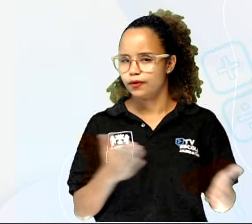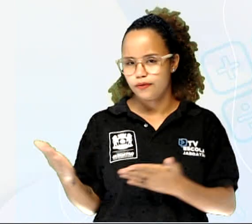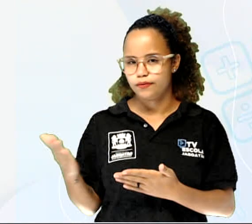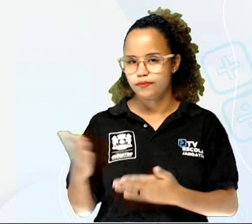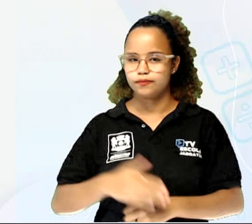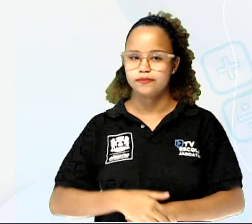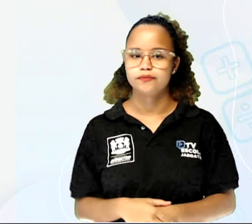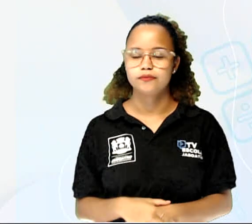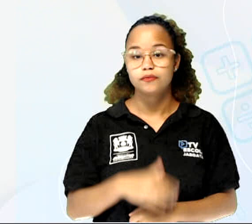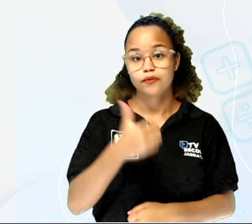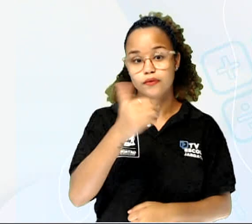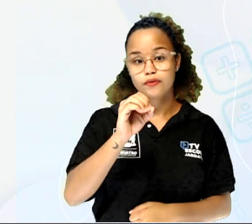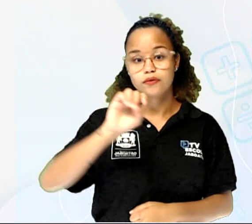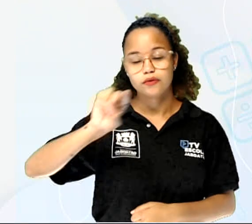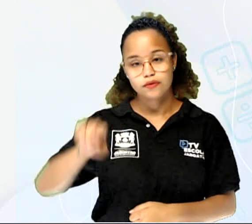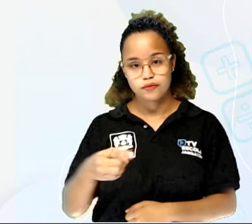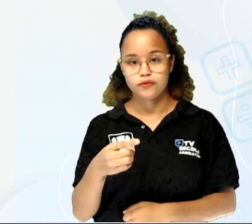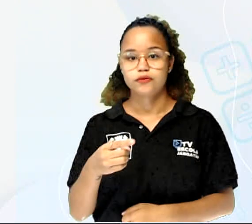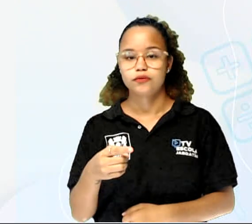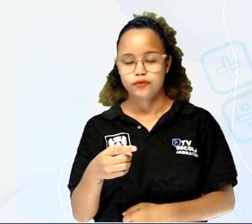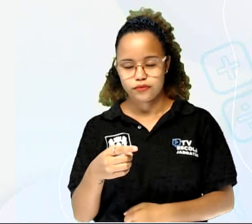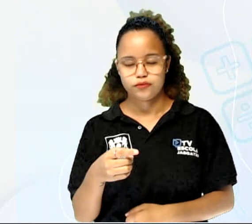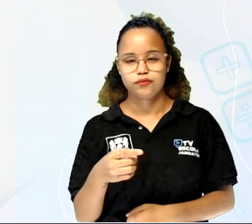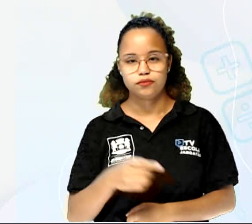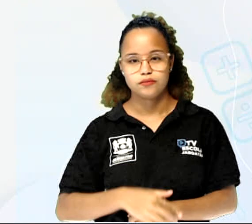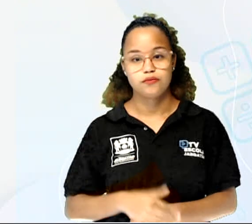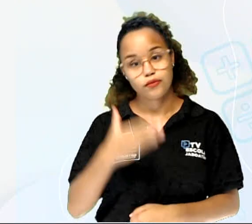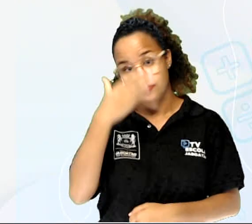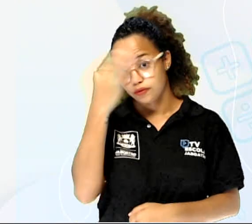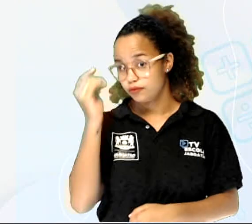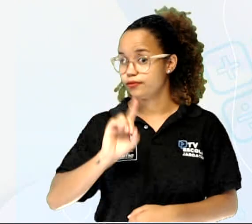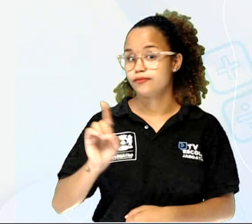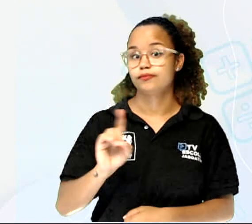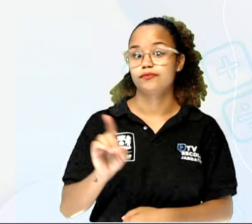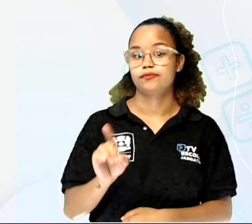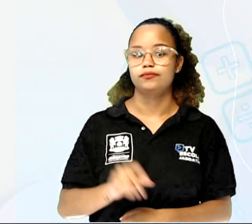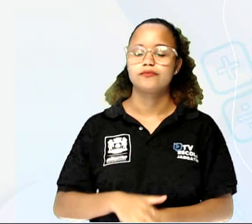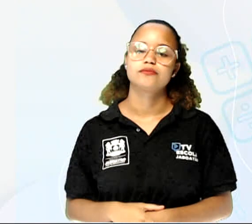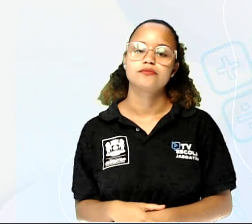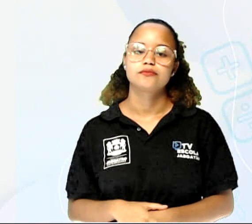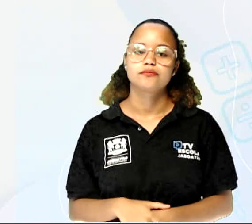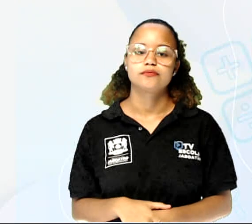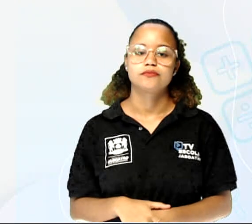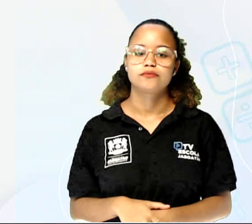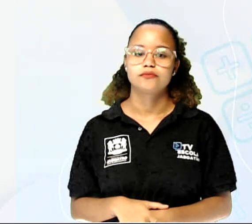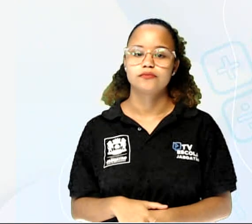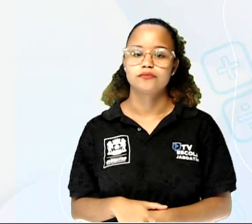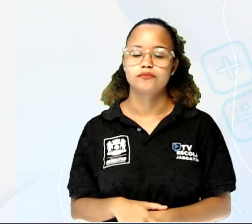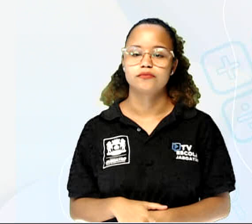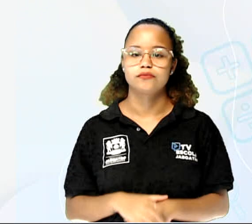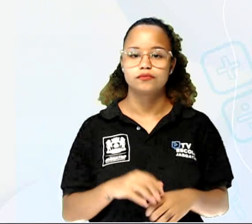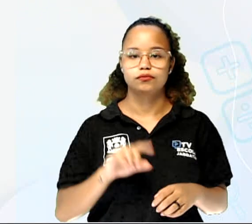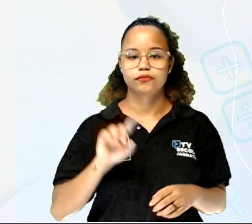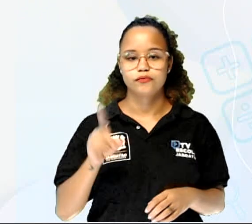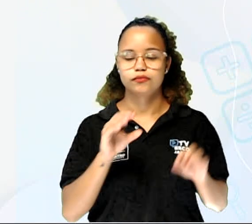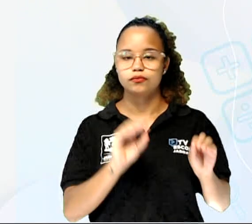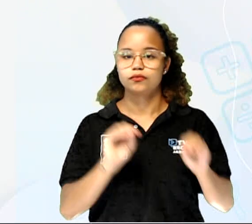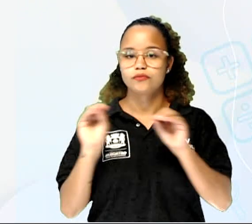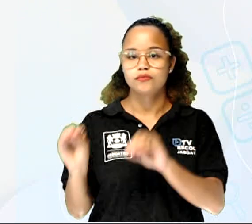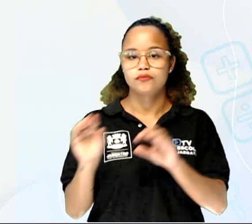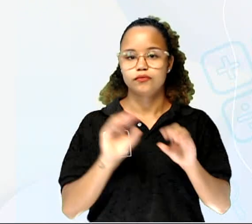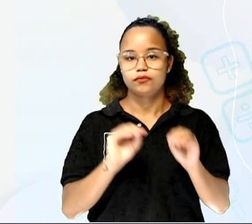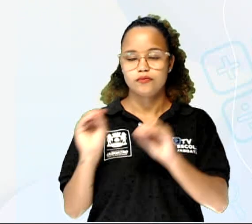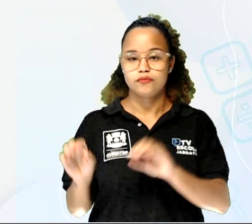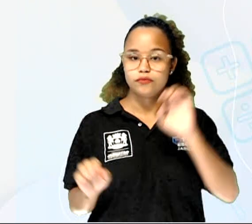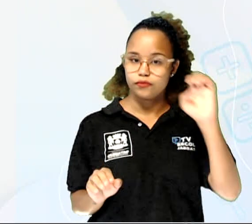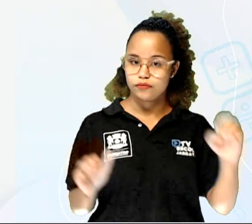10, a vírgula, para a gente não esquecer. E a nossa vírgula, ela vai correr da